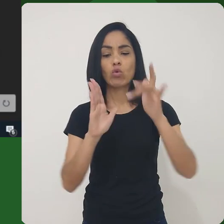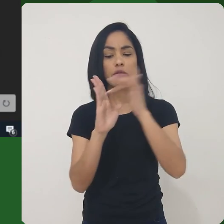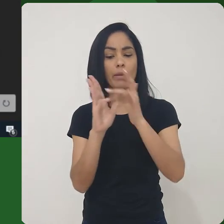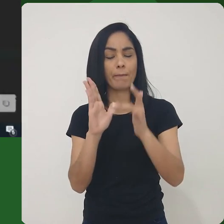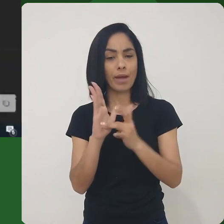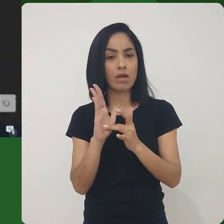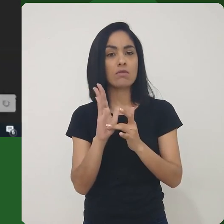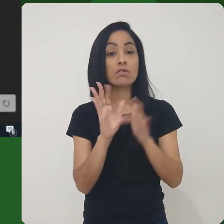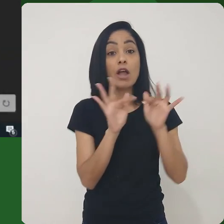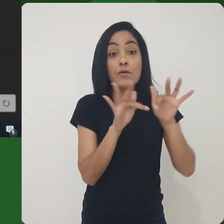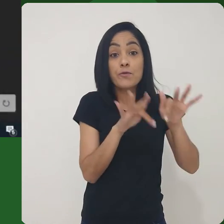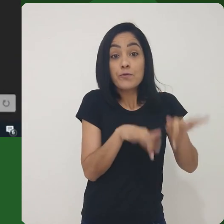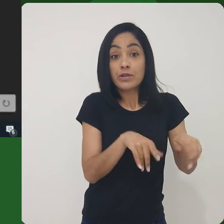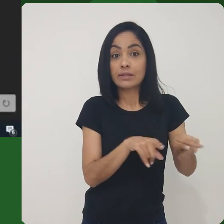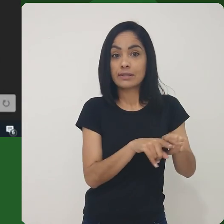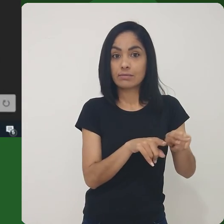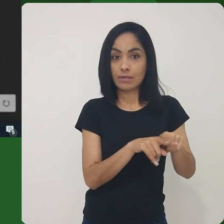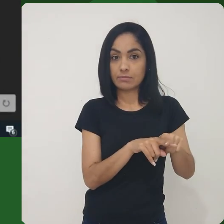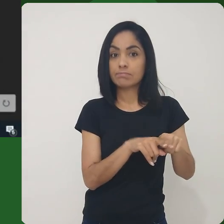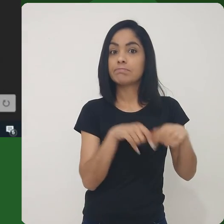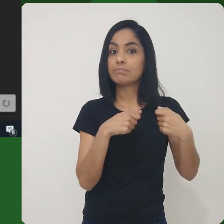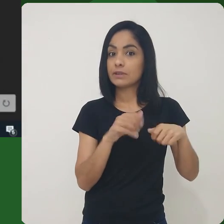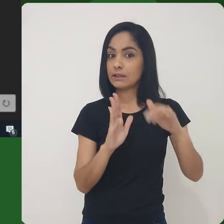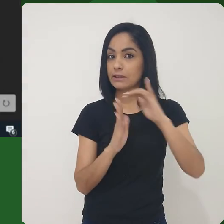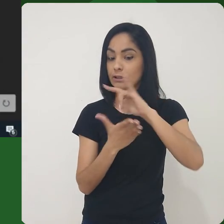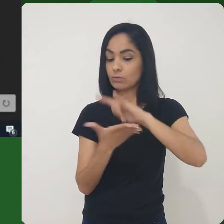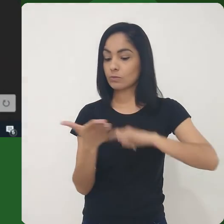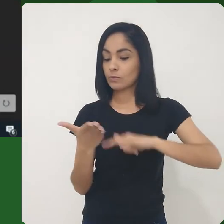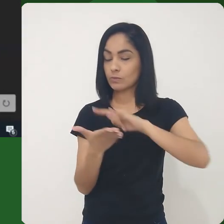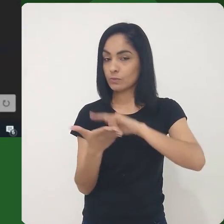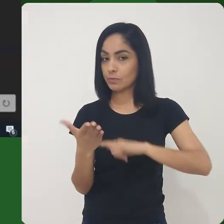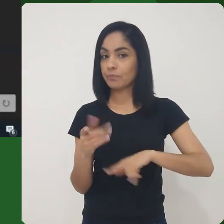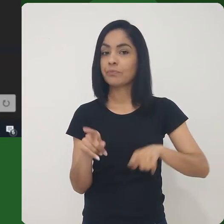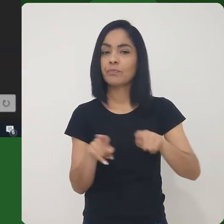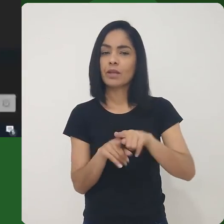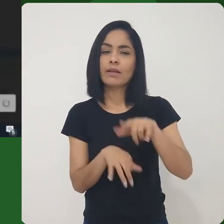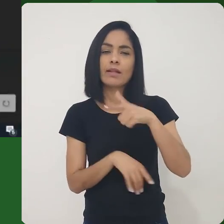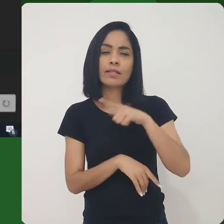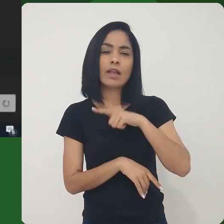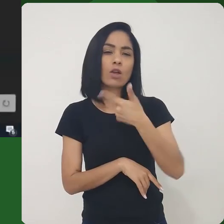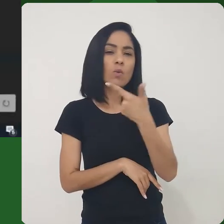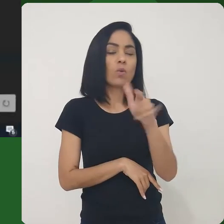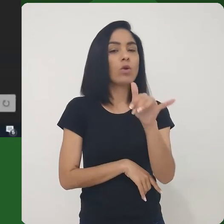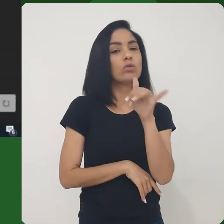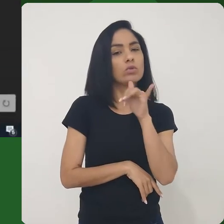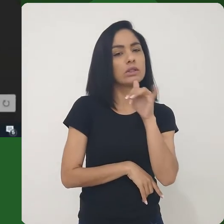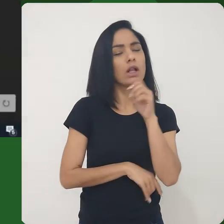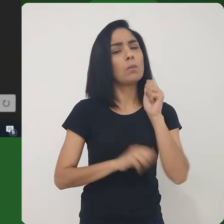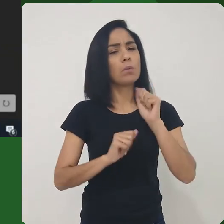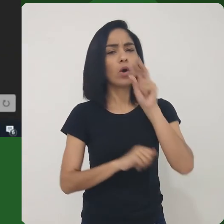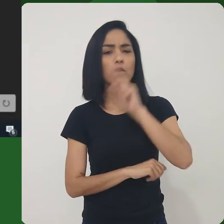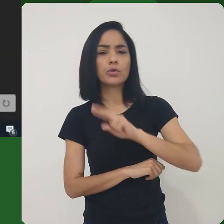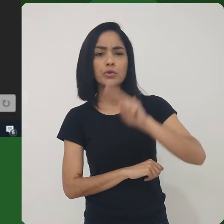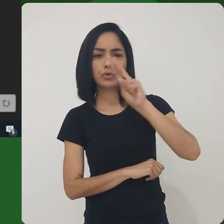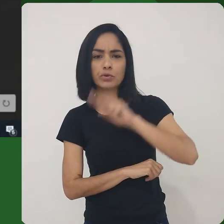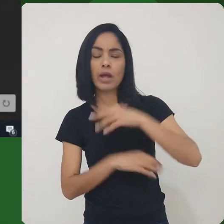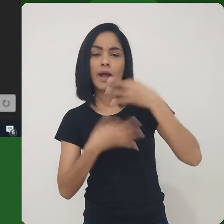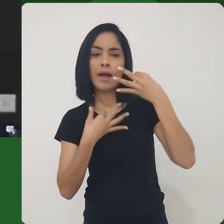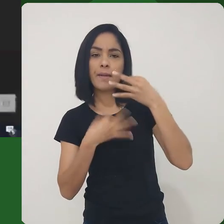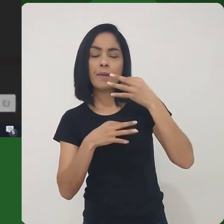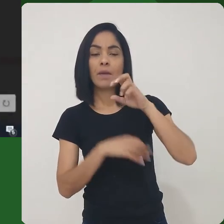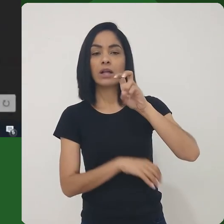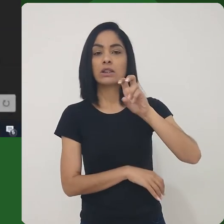do dia e o fecho, né? O fecho, ok? Tem aqui esse outro exemplo também, que vocês podem